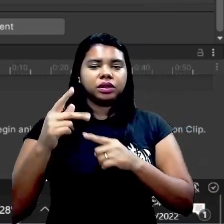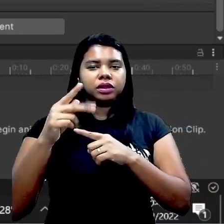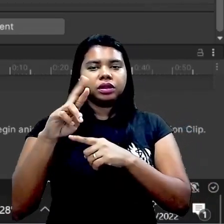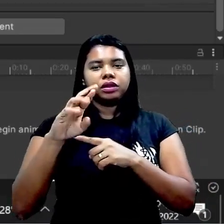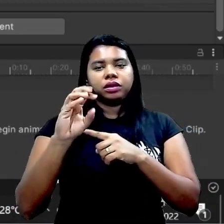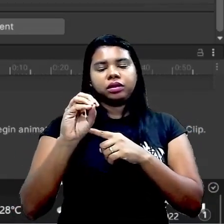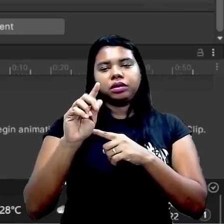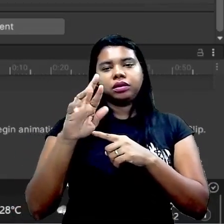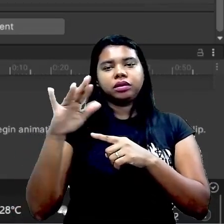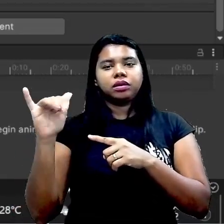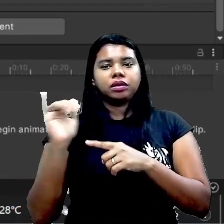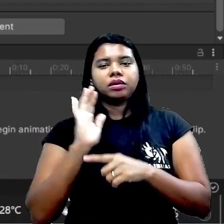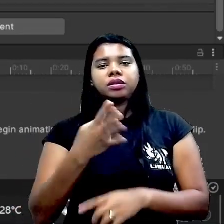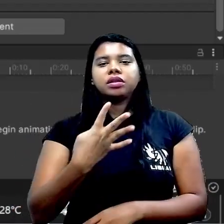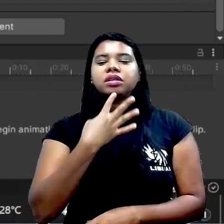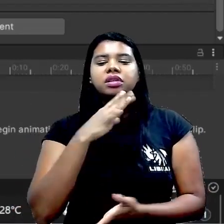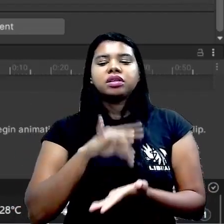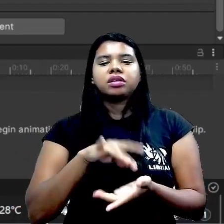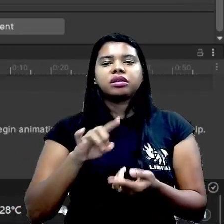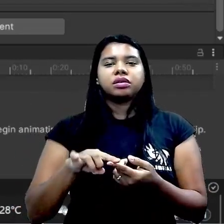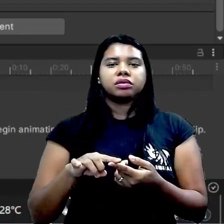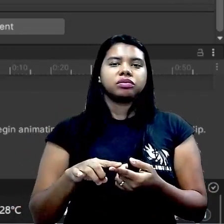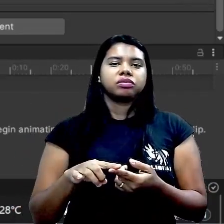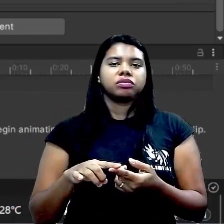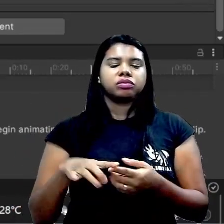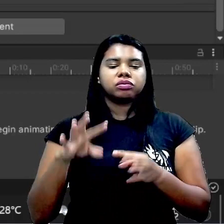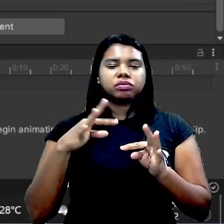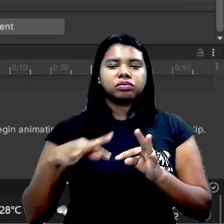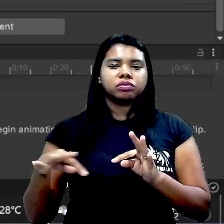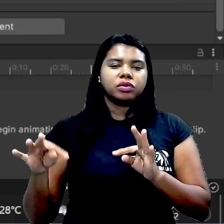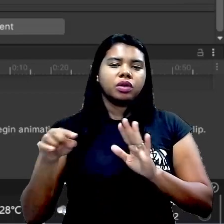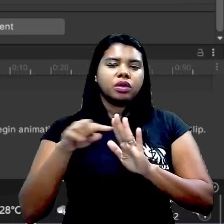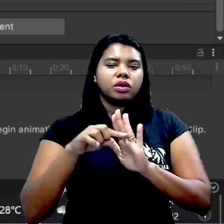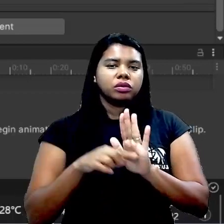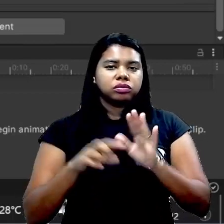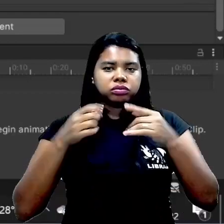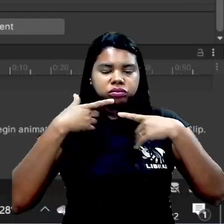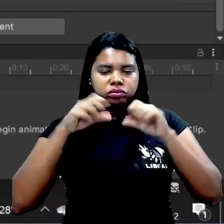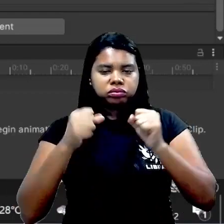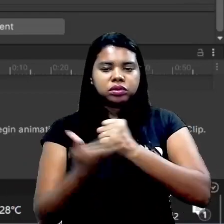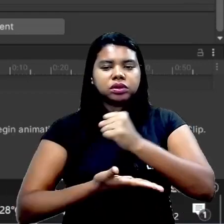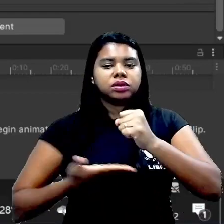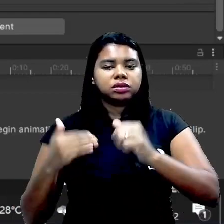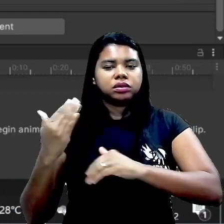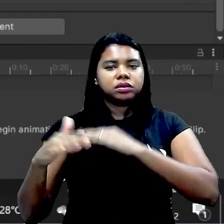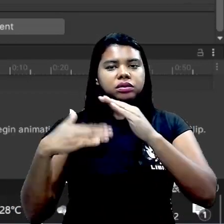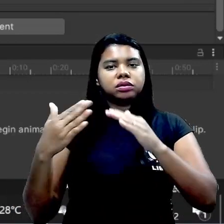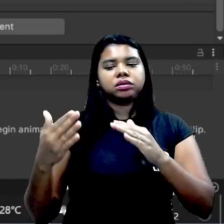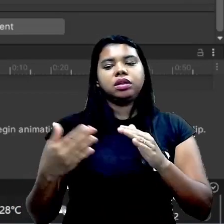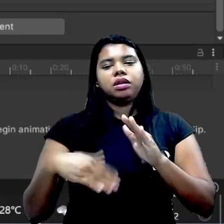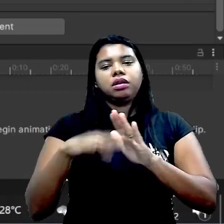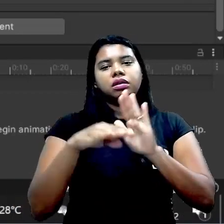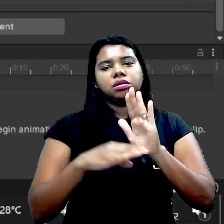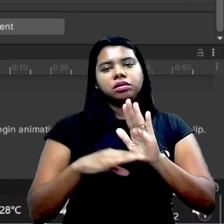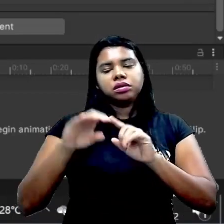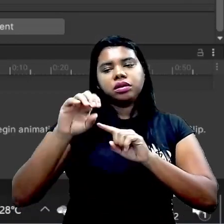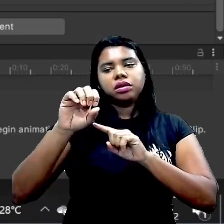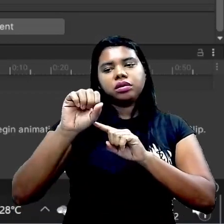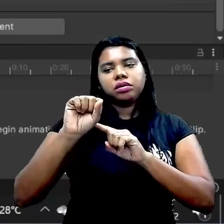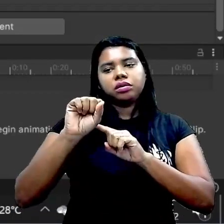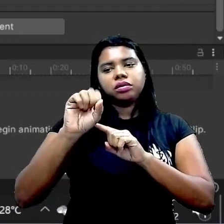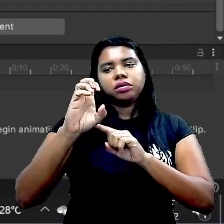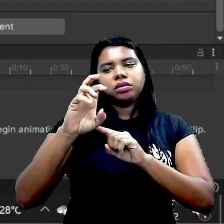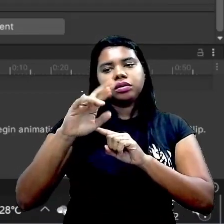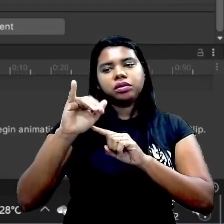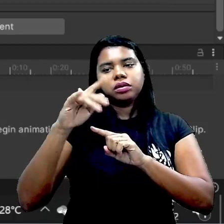que conhecer o C#, que é a linguagem de programação no qual o Unity se baseia para usar seus scripts. Claro que se você